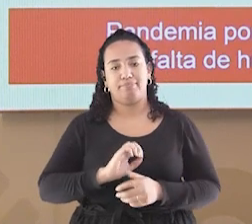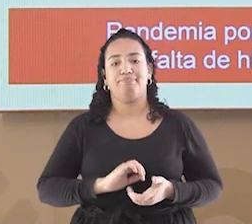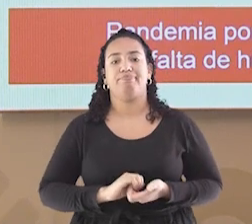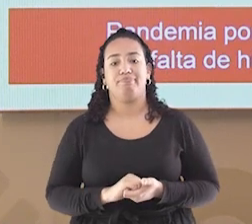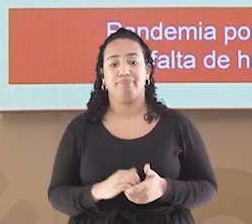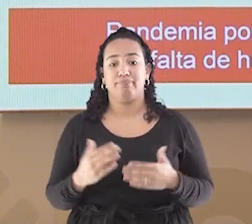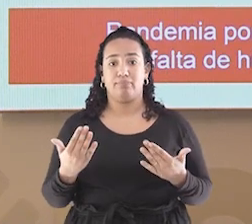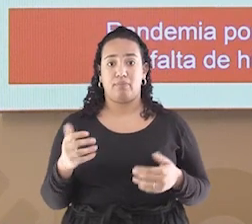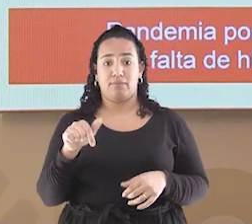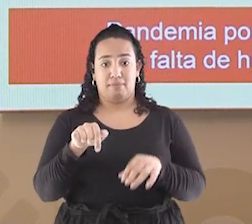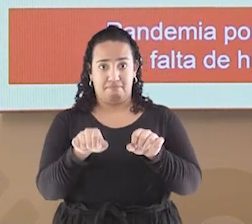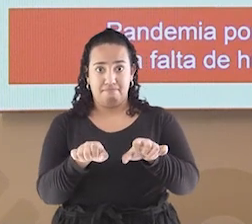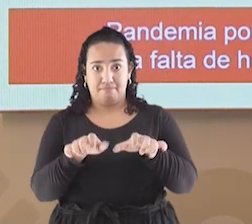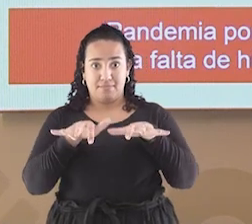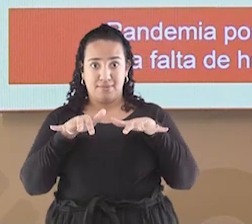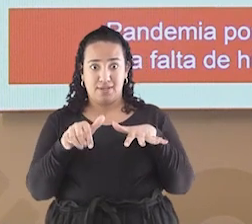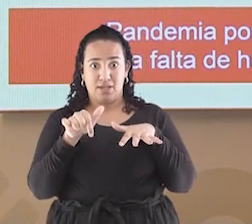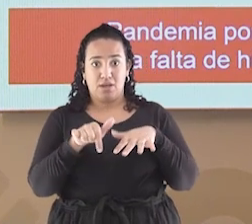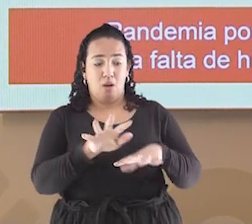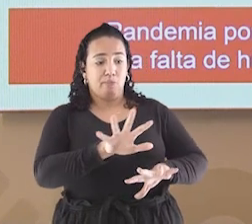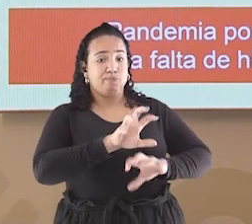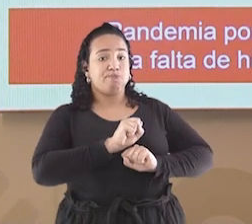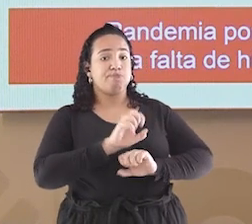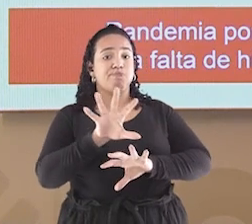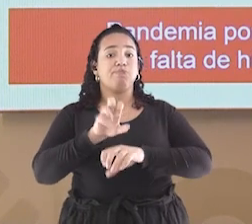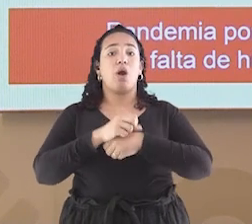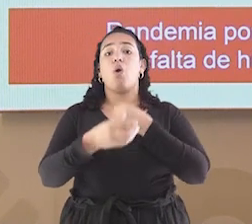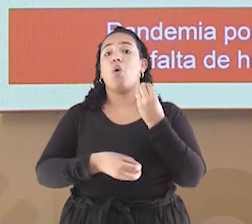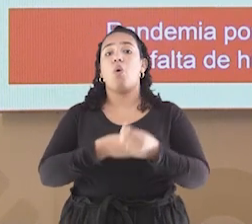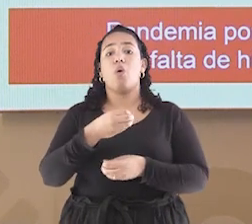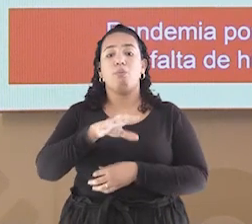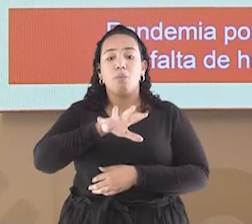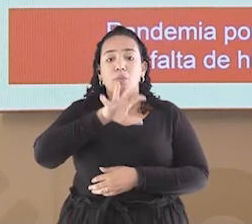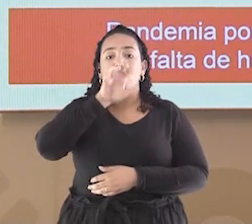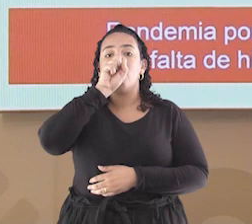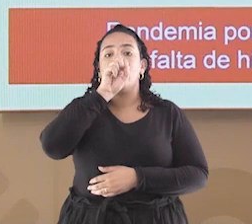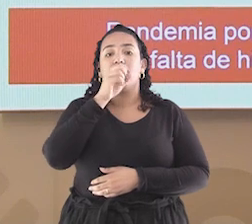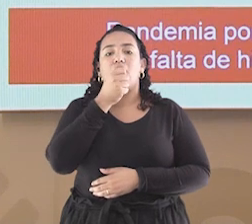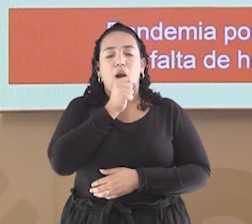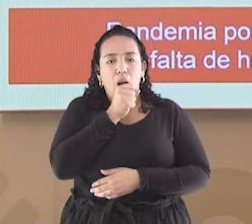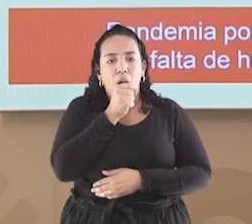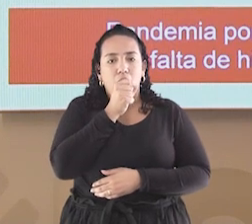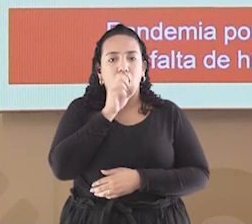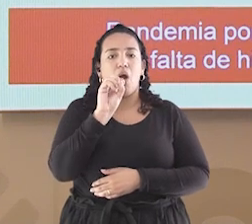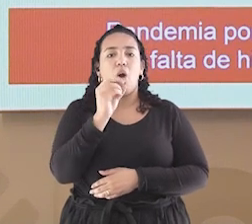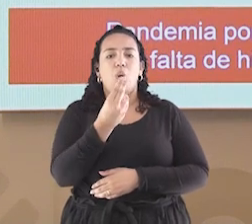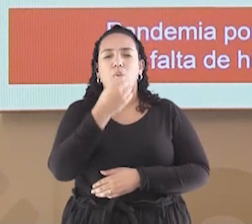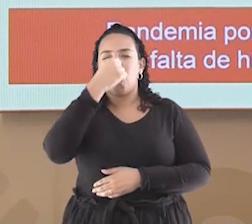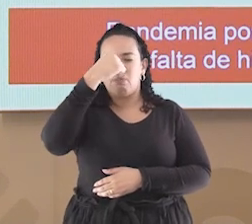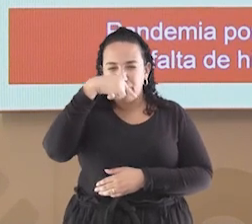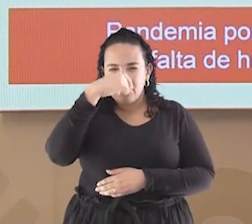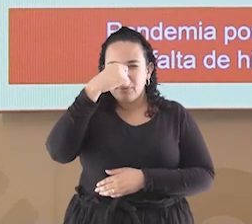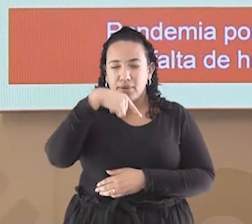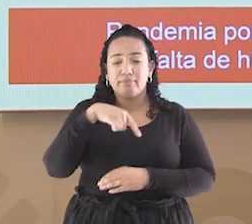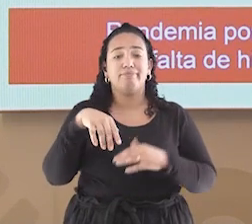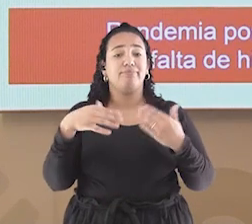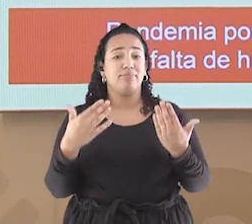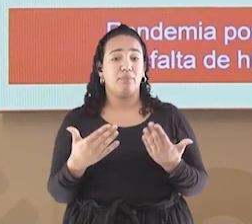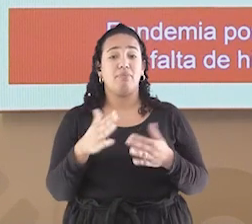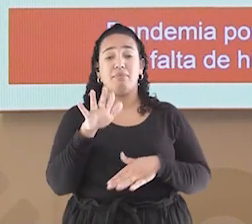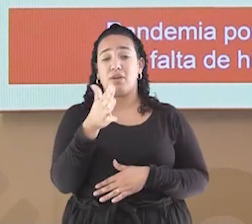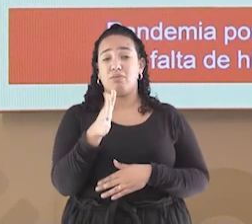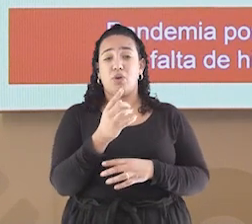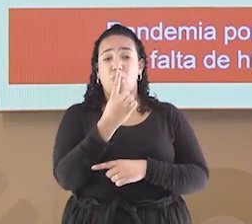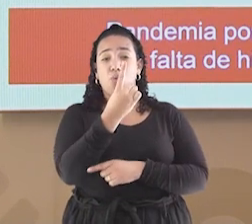auge da pandemia, a contaminação ocorria por via aérea, por meio de espirro ou tosse. Estima-se que 1/4 da